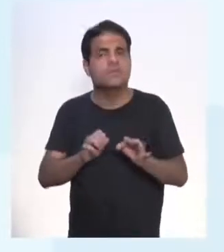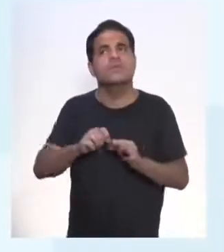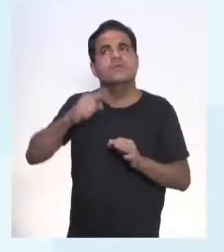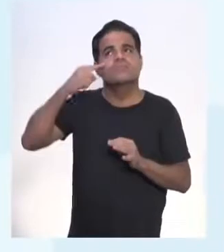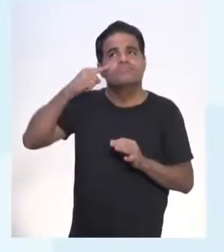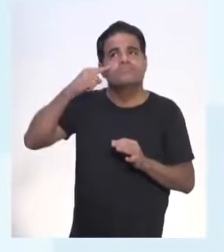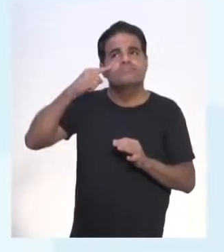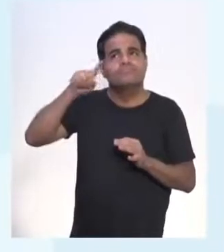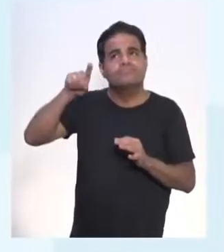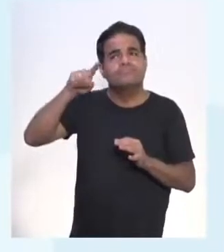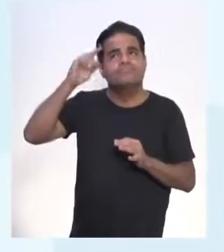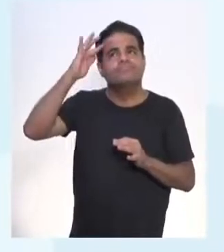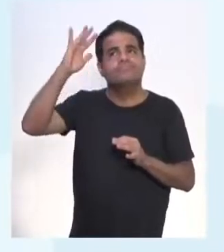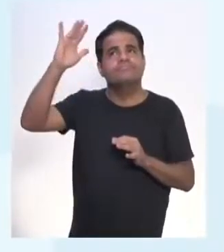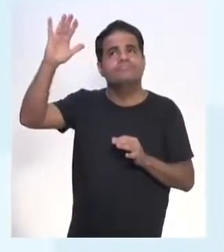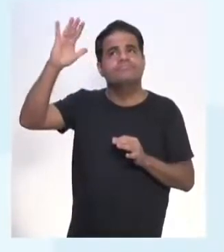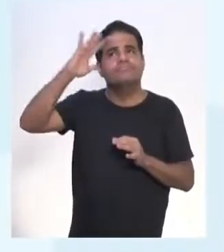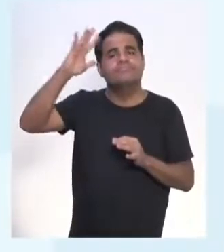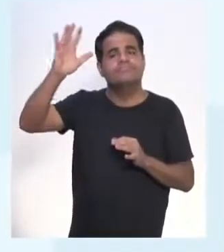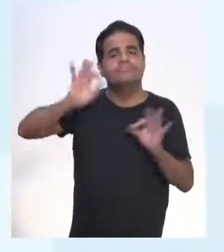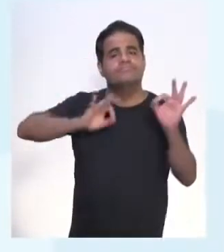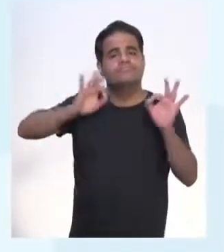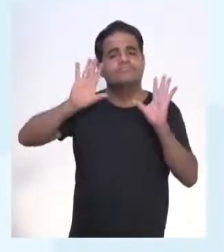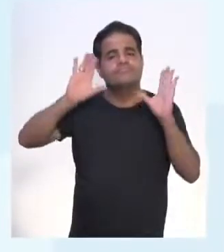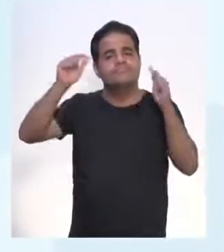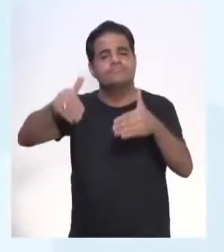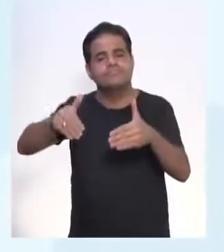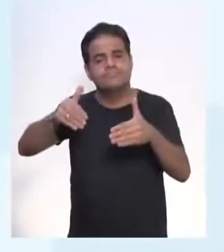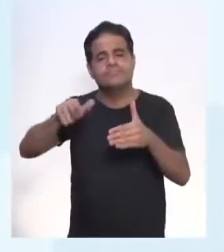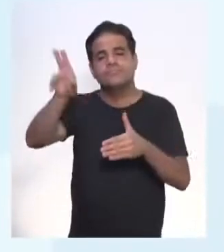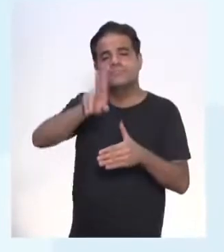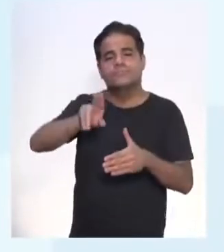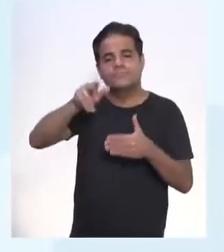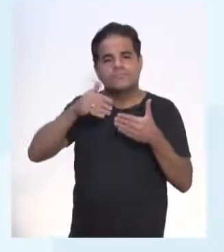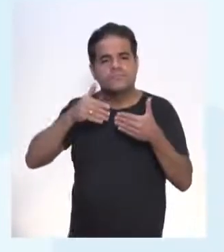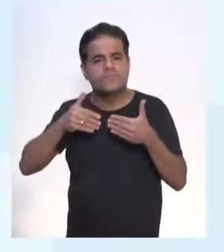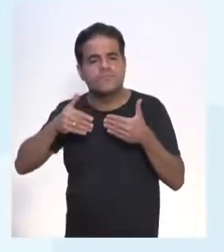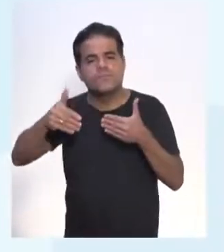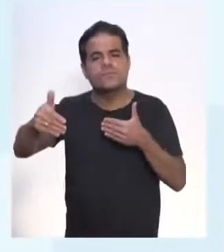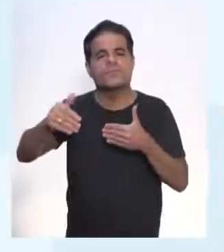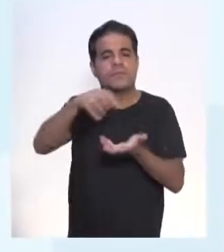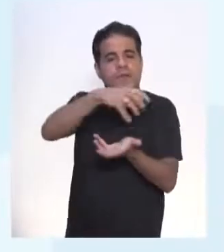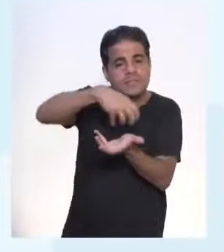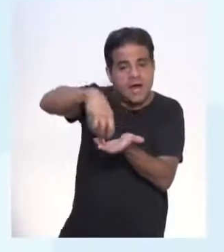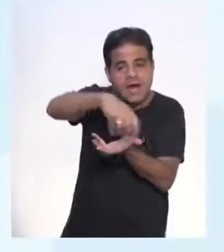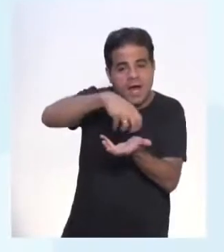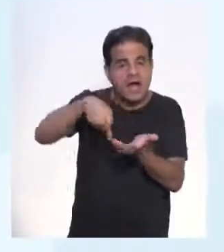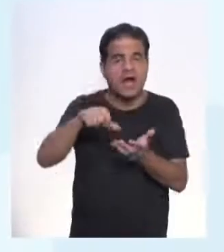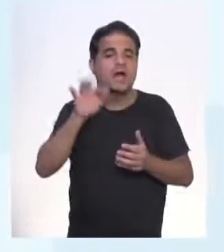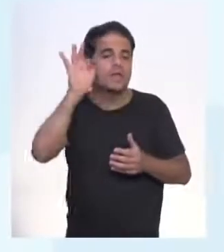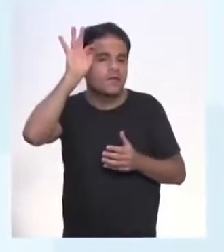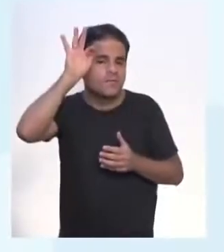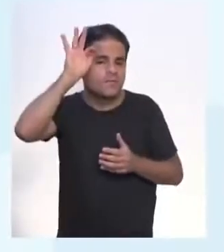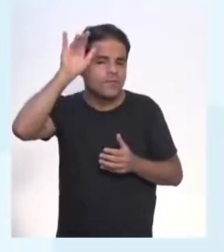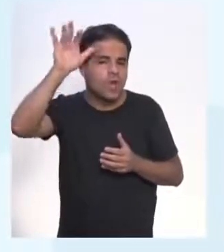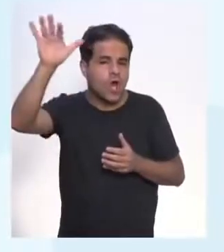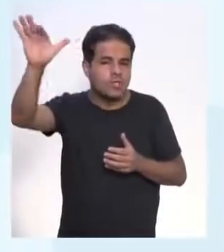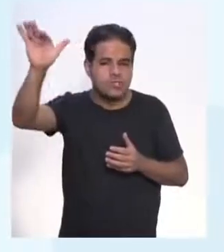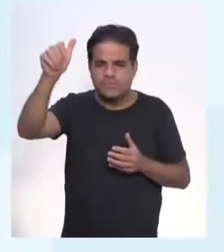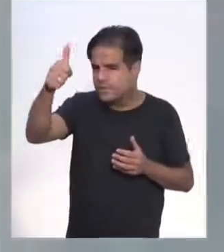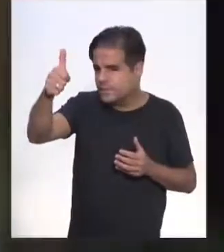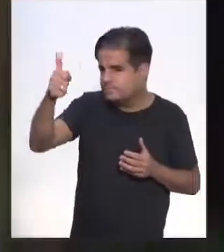uma primeira, assim, organização através das áreas da filosofia. Legal?